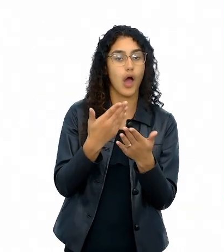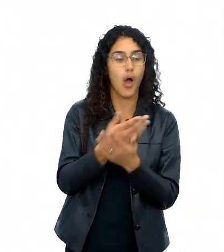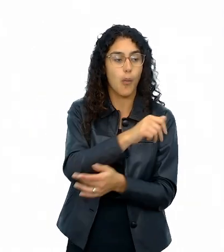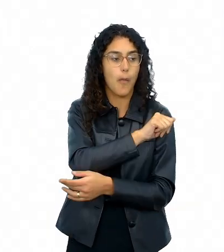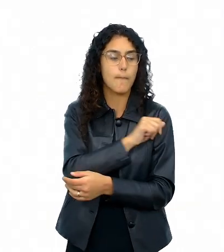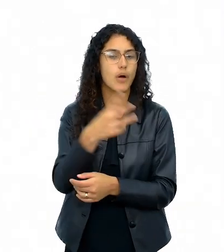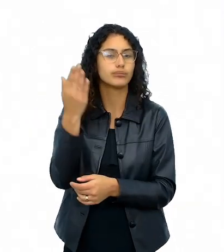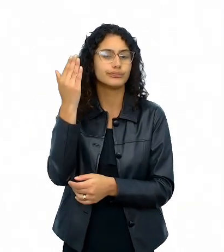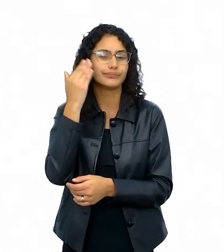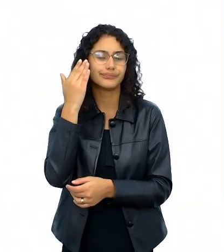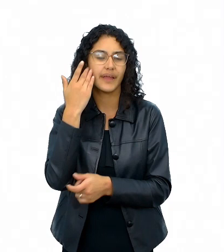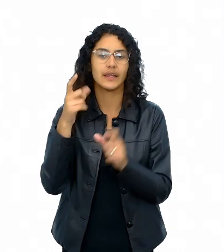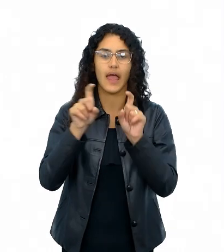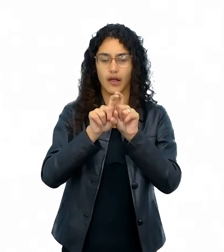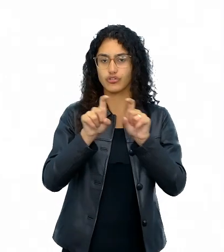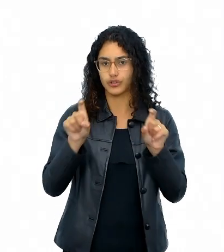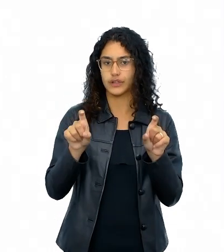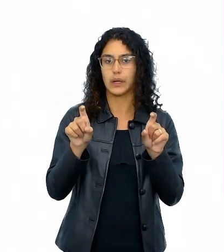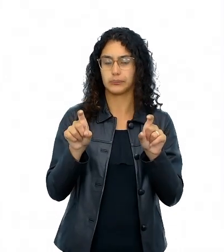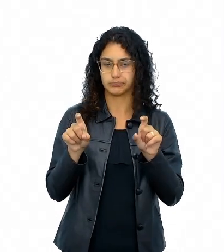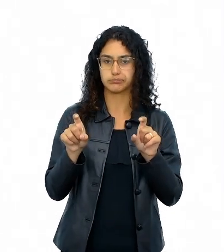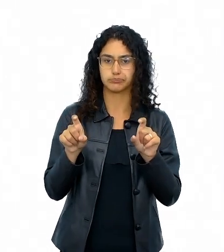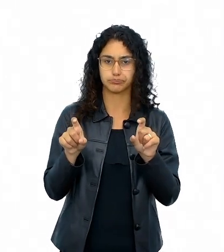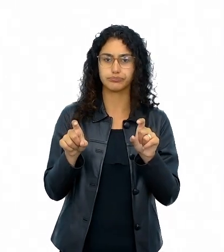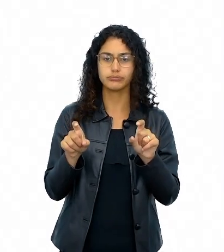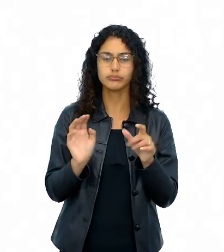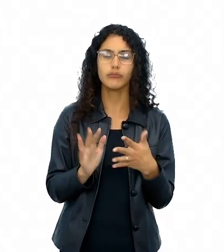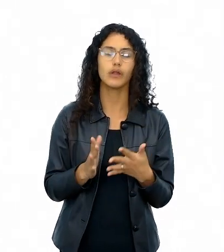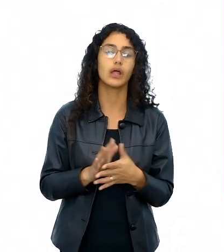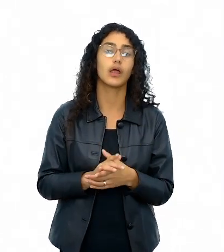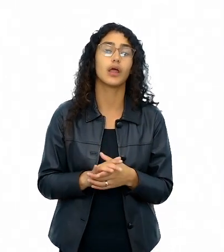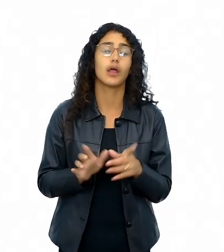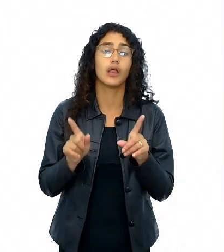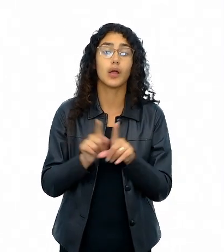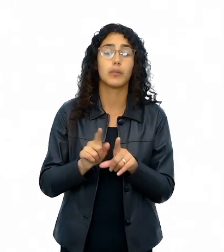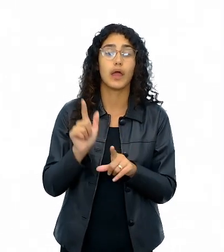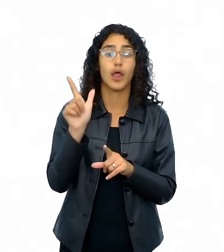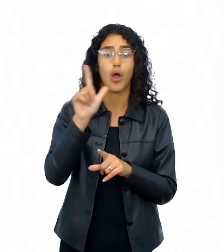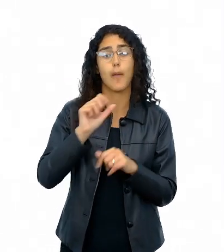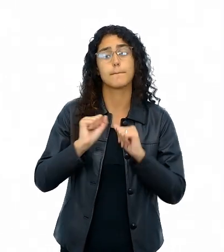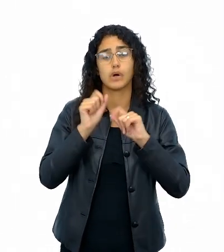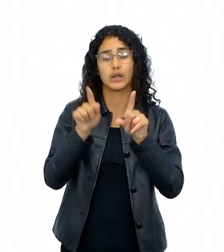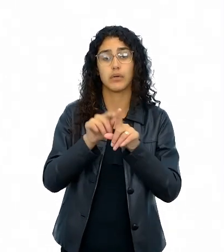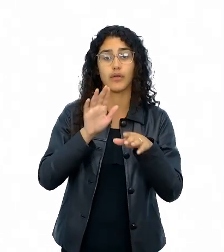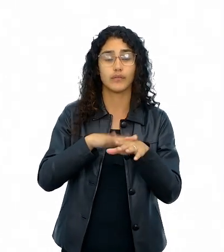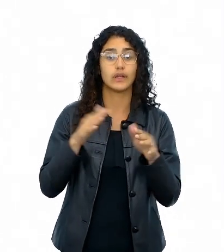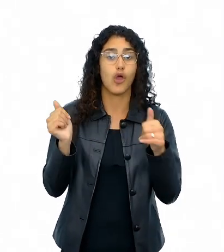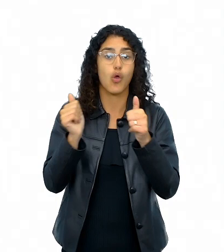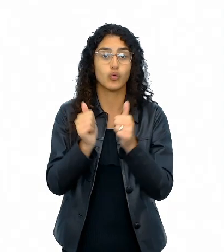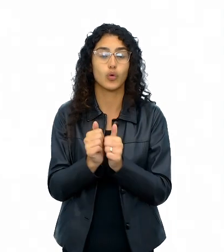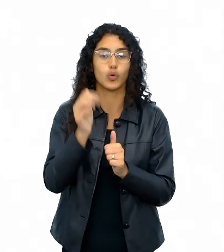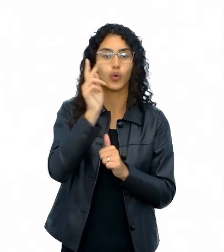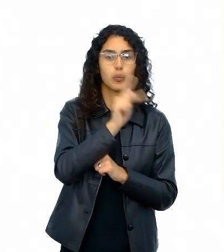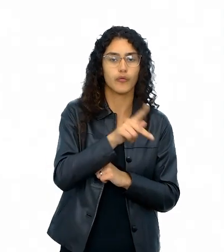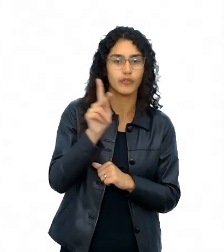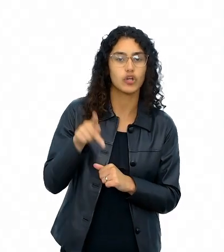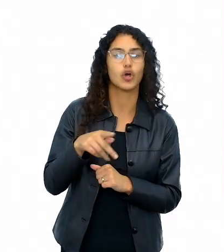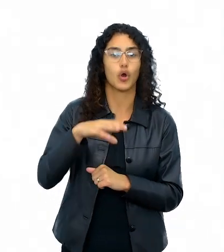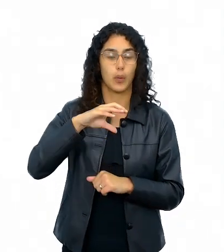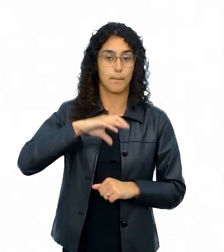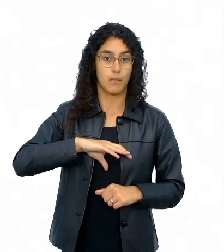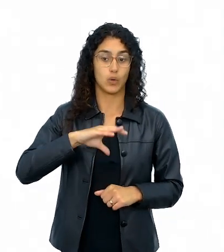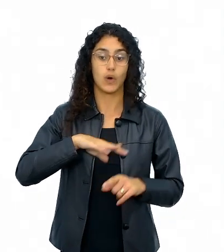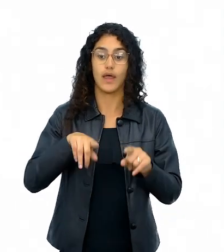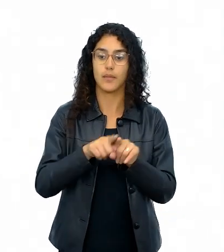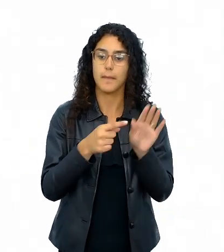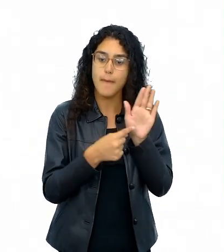eles entendam, né, essa tirinha, inclusive a gente pode também fazer um trabalho com o professor, professora de português,